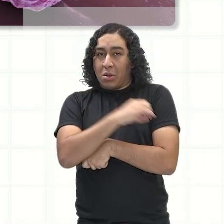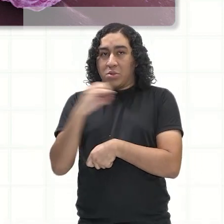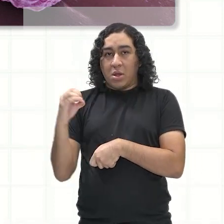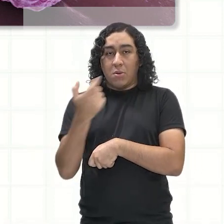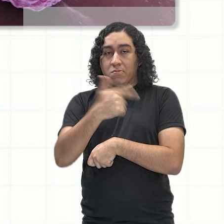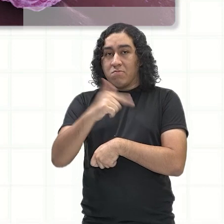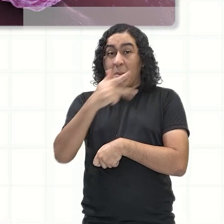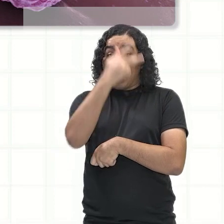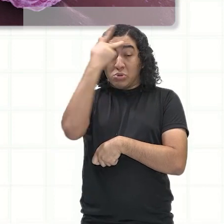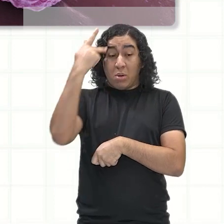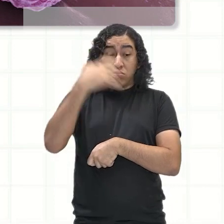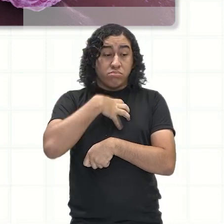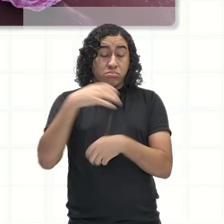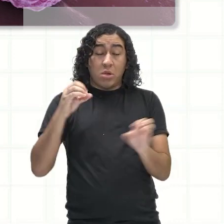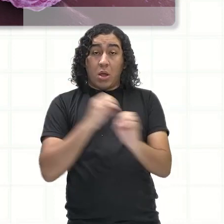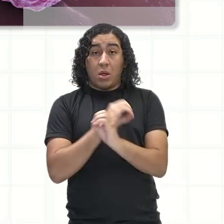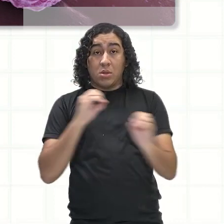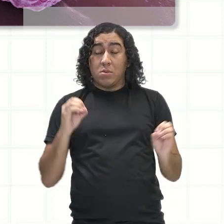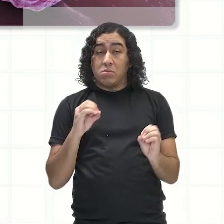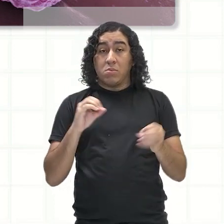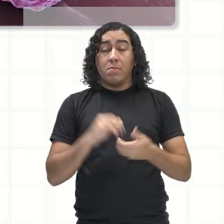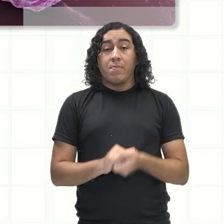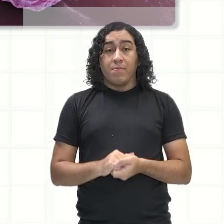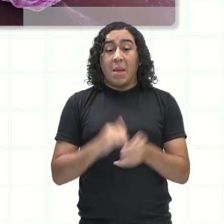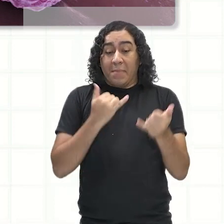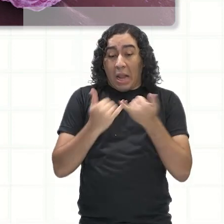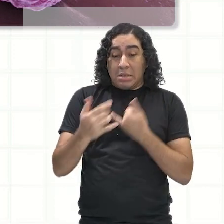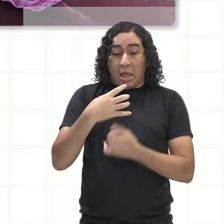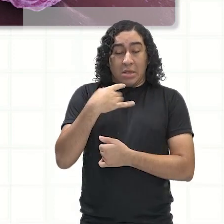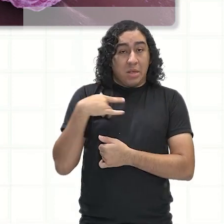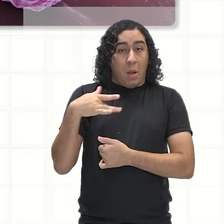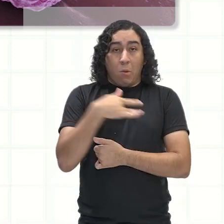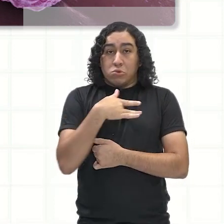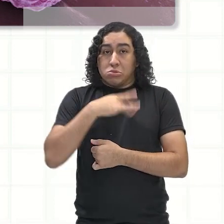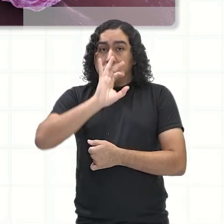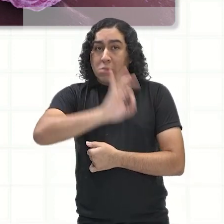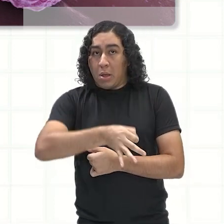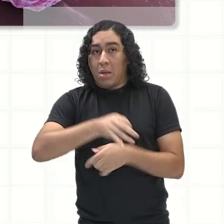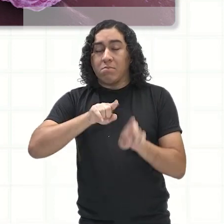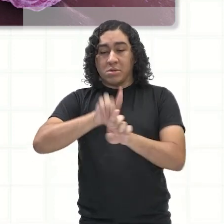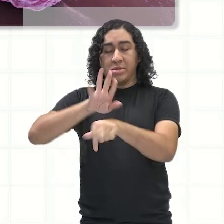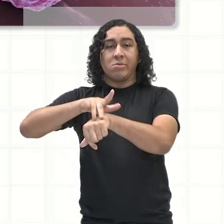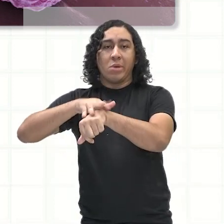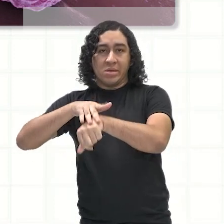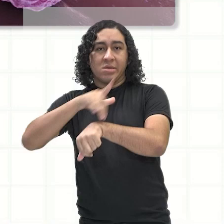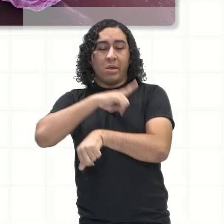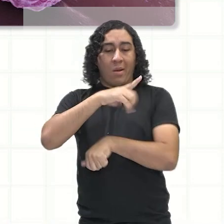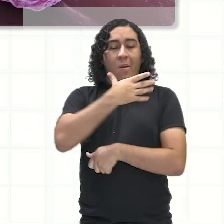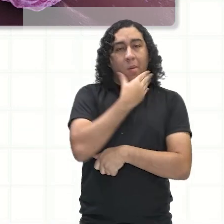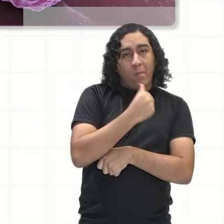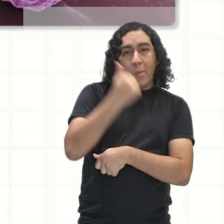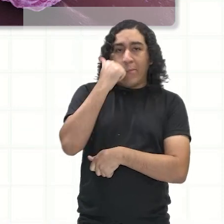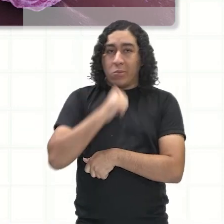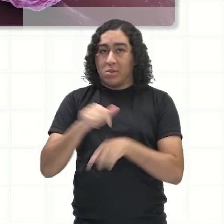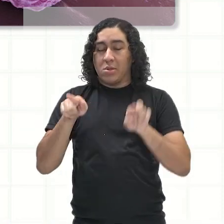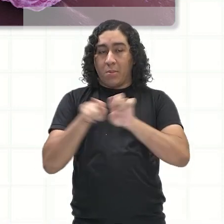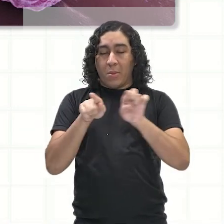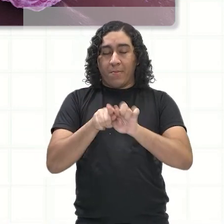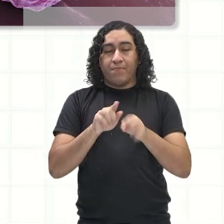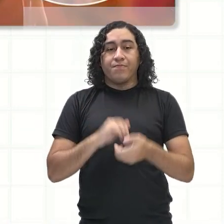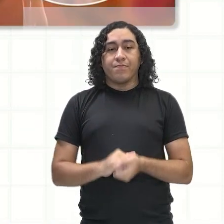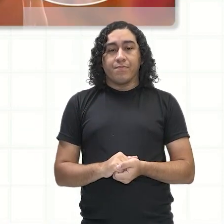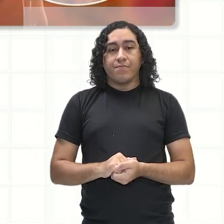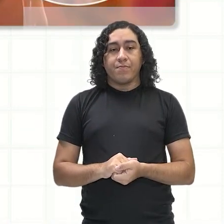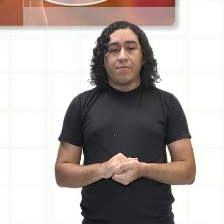apresentar nenhum sinal ou sintoma, e ela pode afetar tanto homens quanto mulheres. Vamos ver mais informações aí sobre a